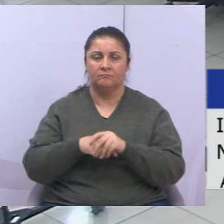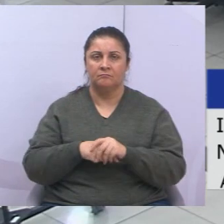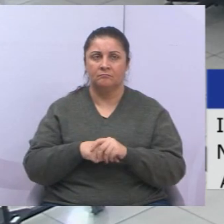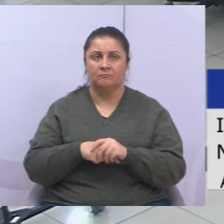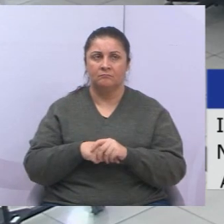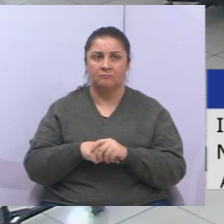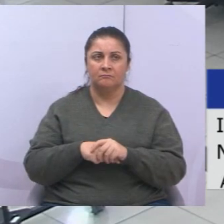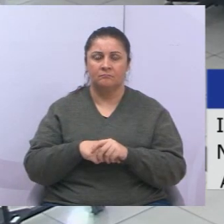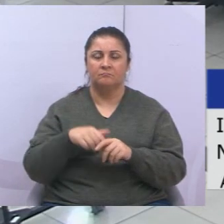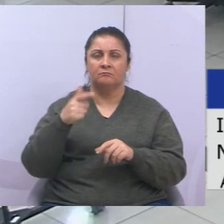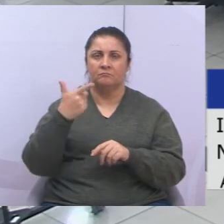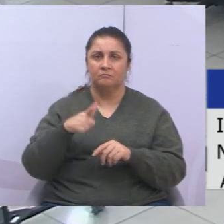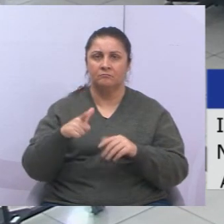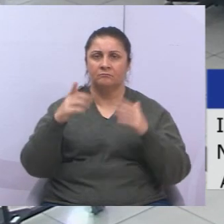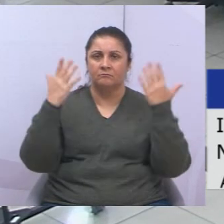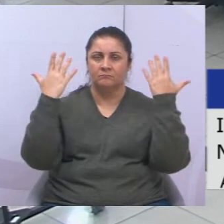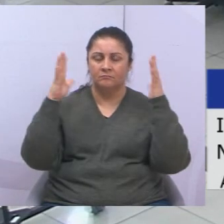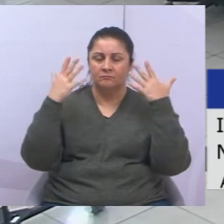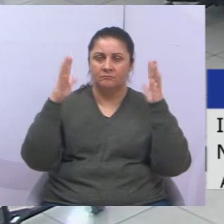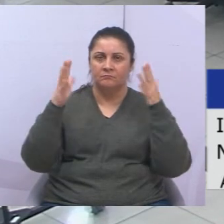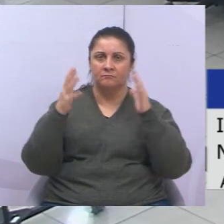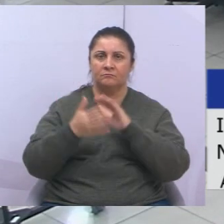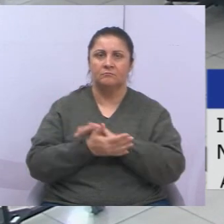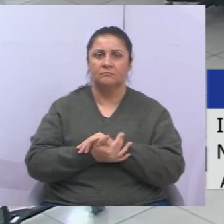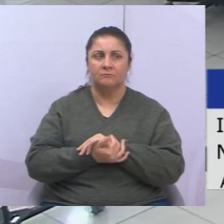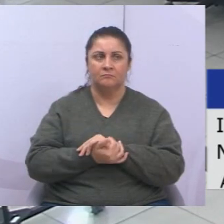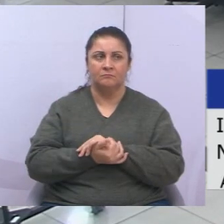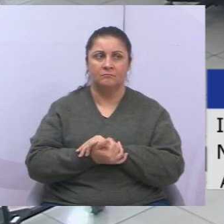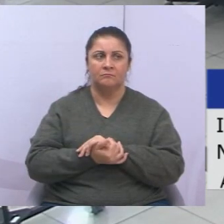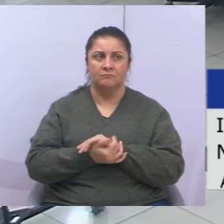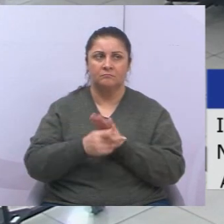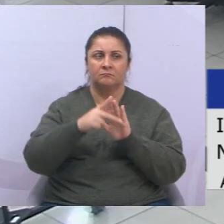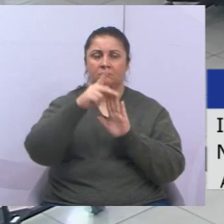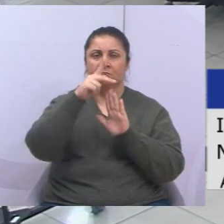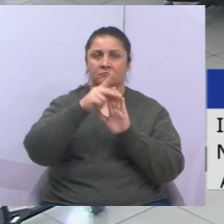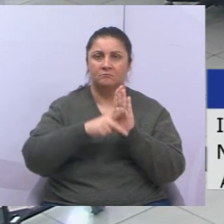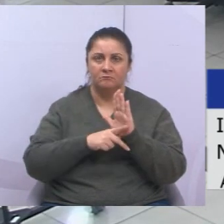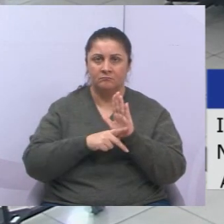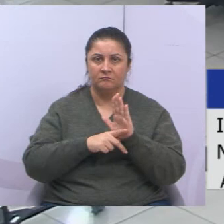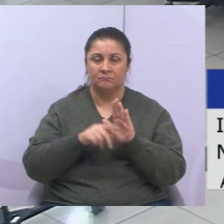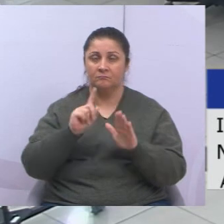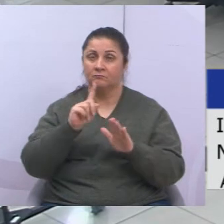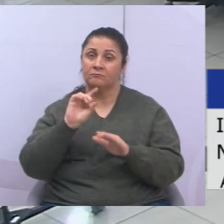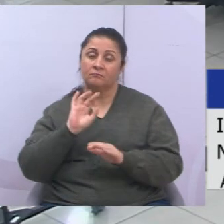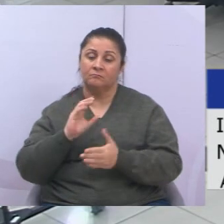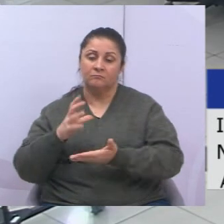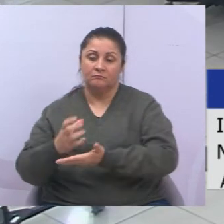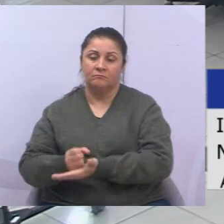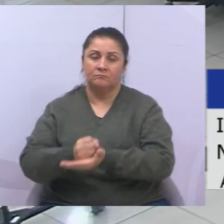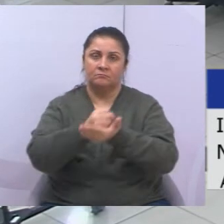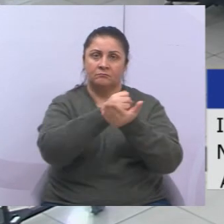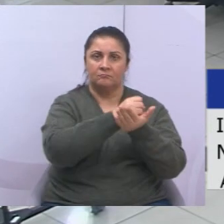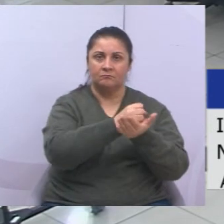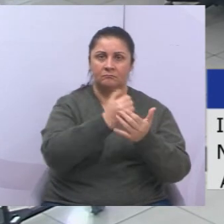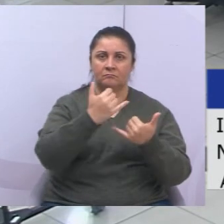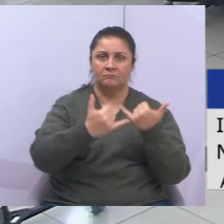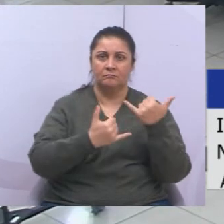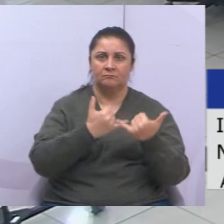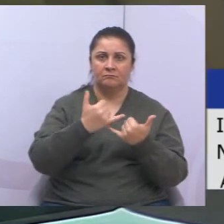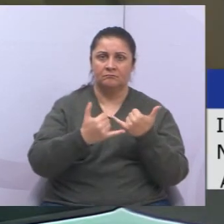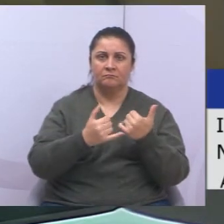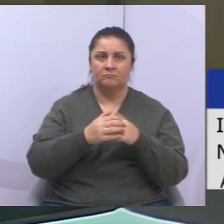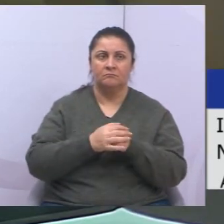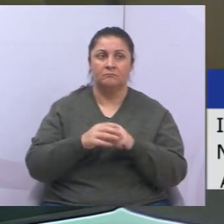vez, parabéns. Parabéns. Esse projeto aí não é só resgatar as brincadeiras do